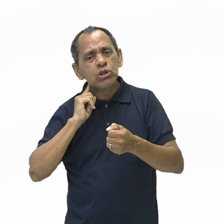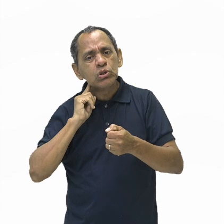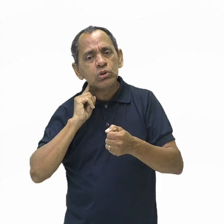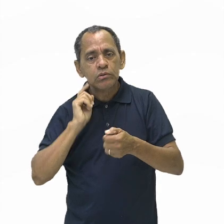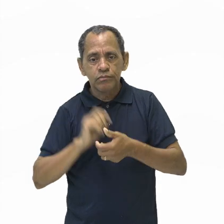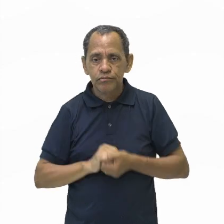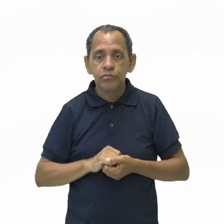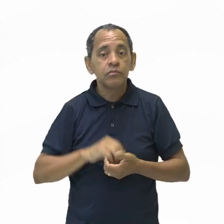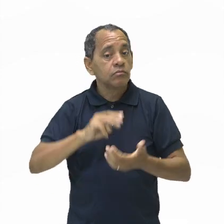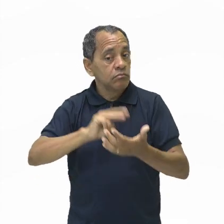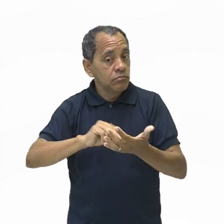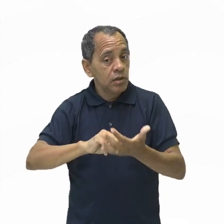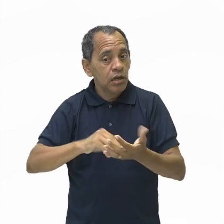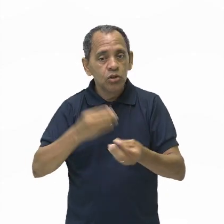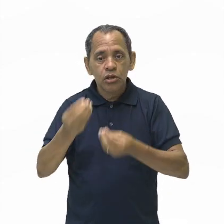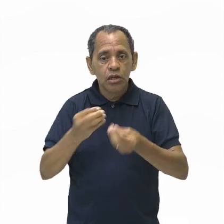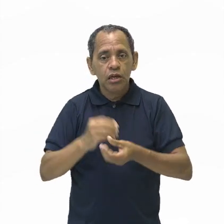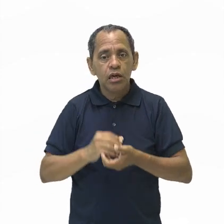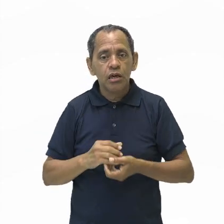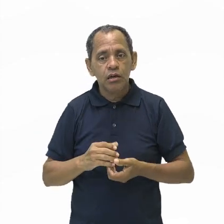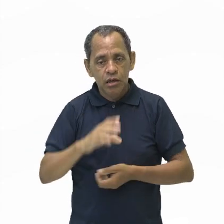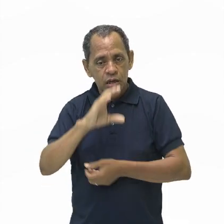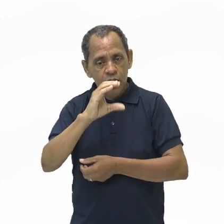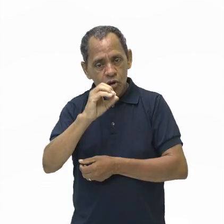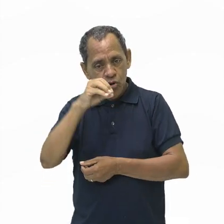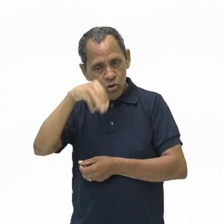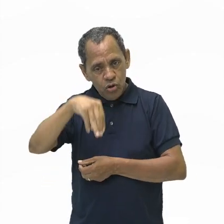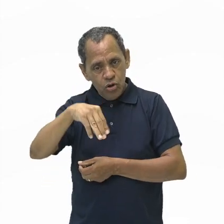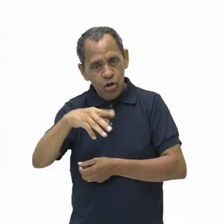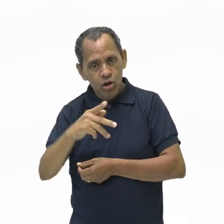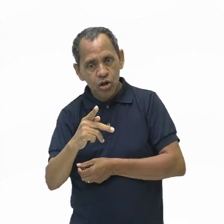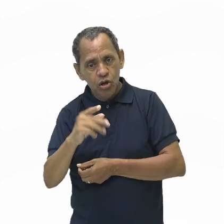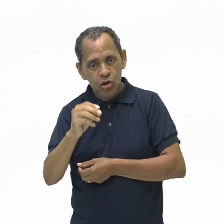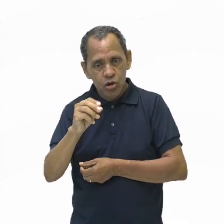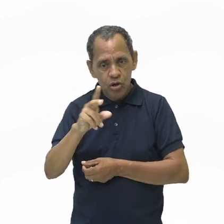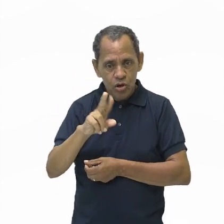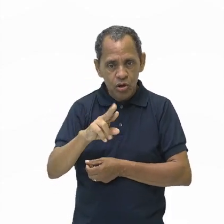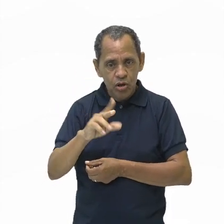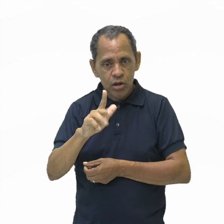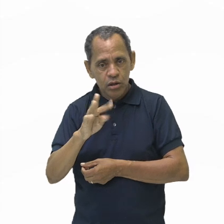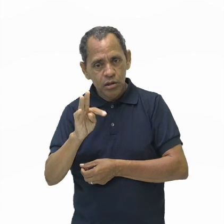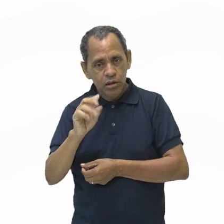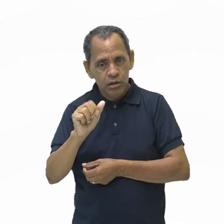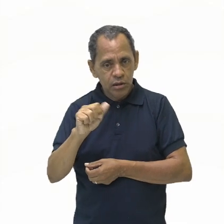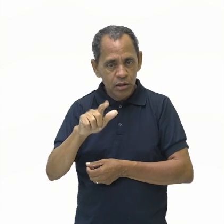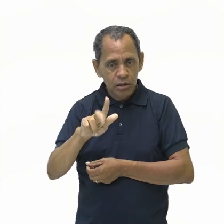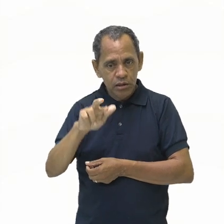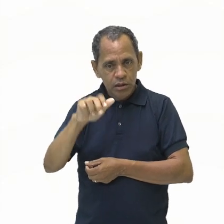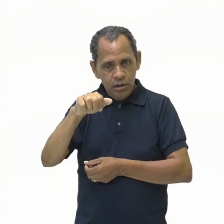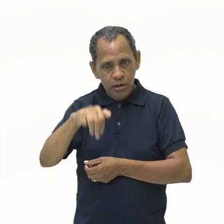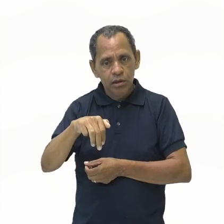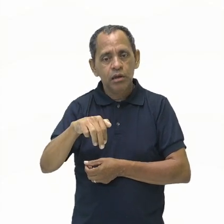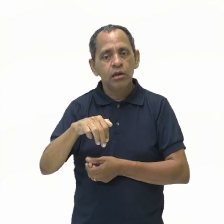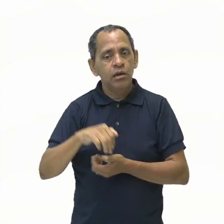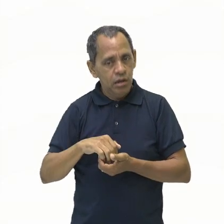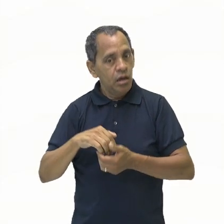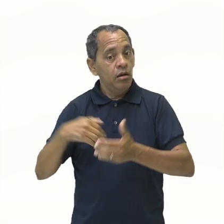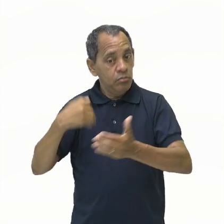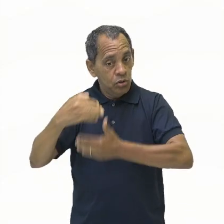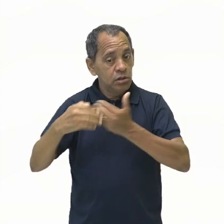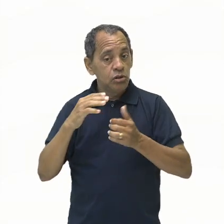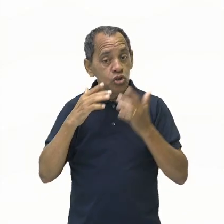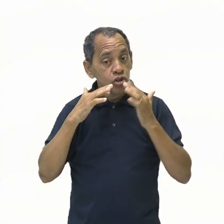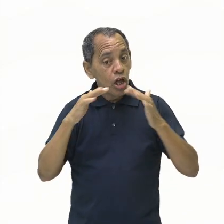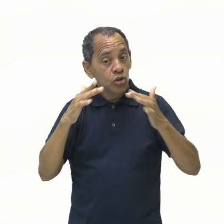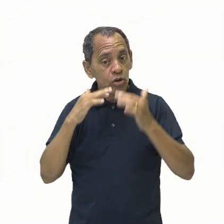dos métodos é a compostagem. Aqui a compostagem é um processo natural de